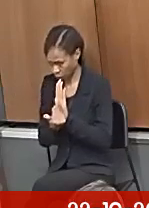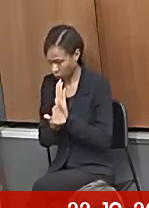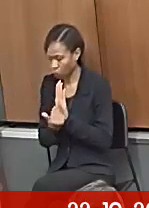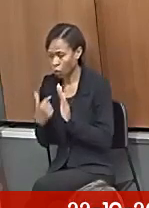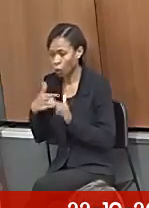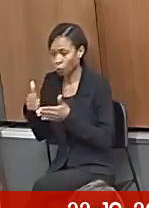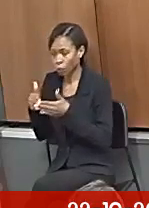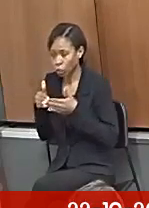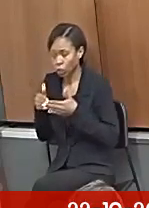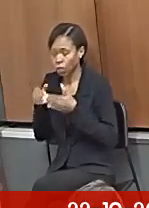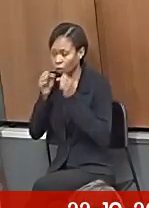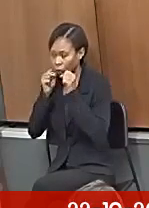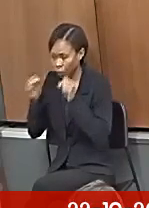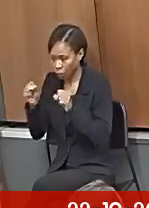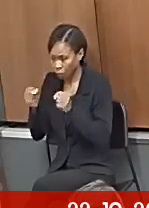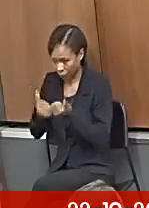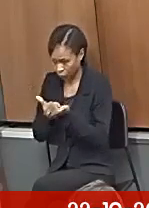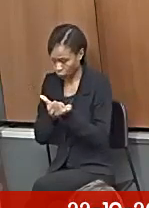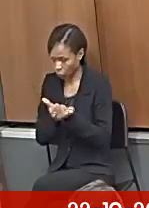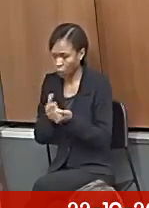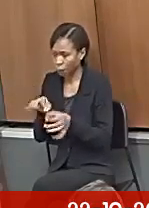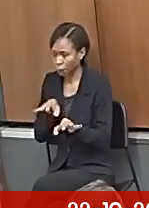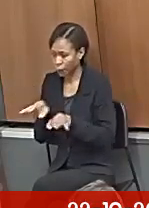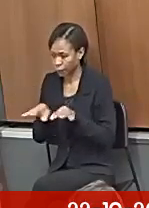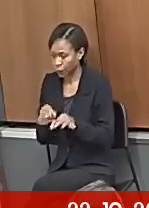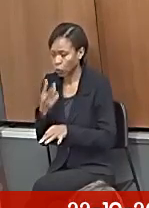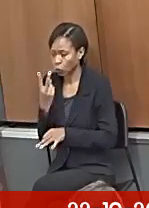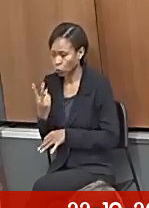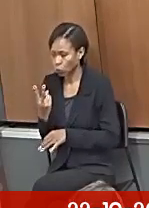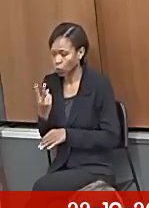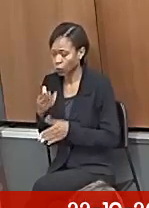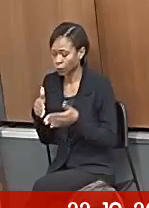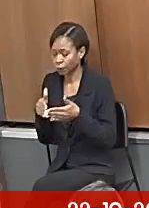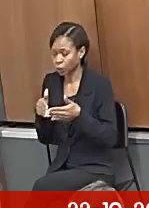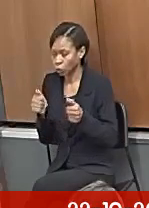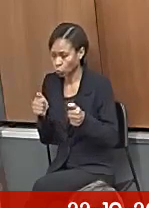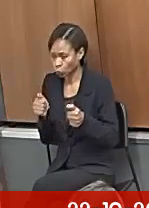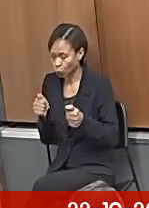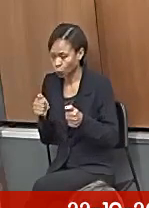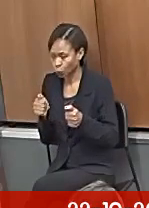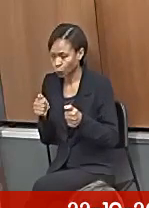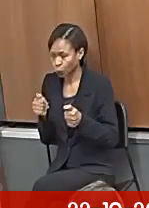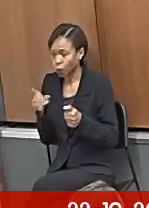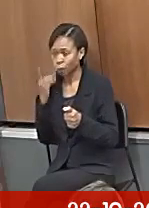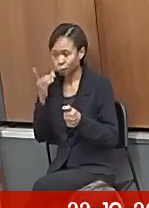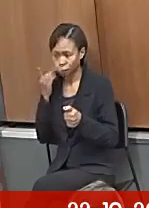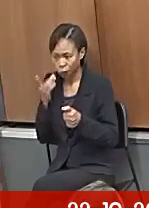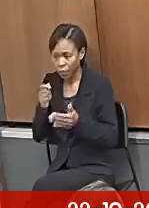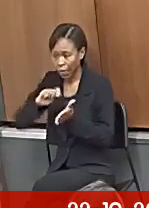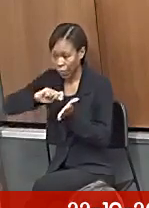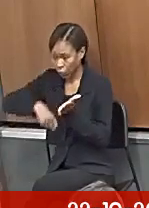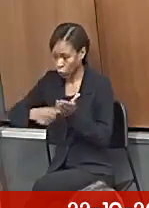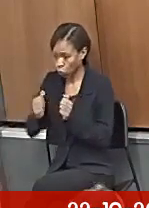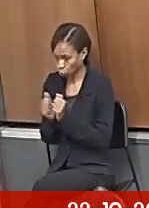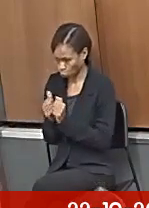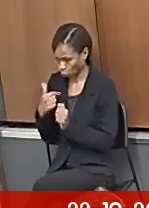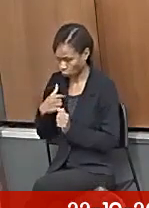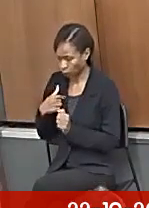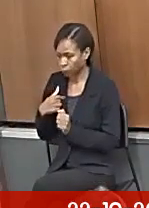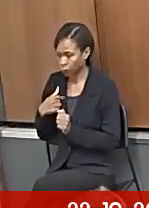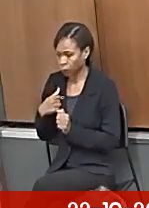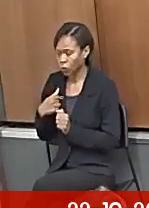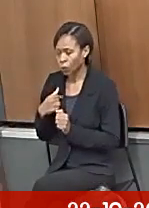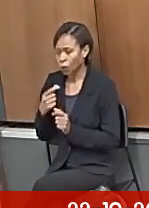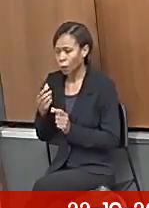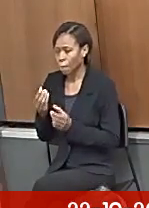à assessoria que preparasse 2, solicitando aos deputados que assinem comigo, até